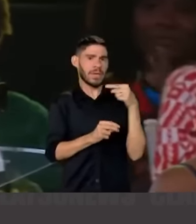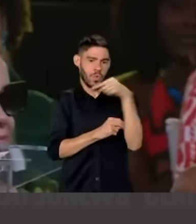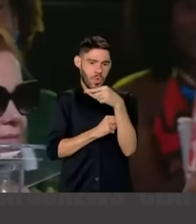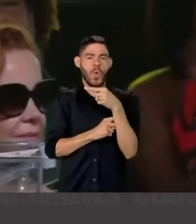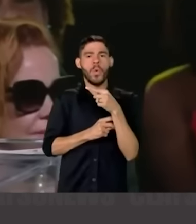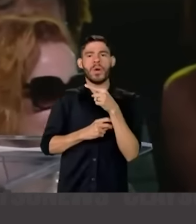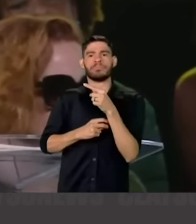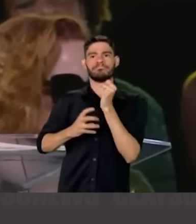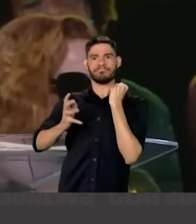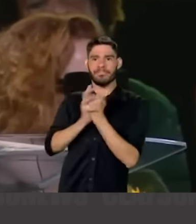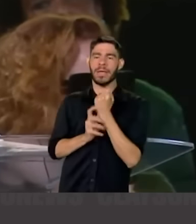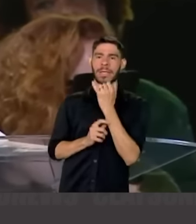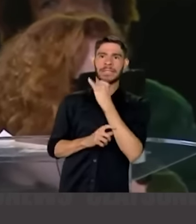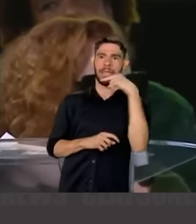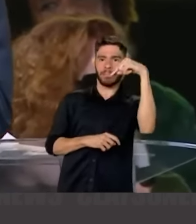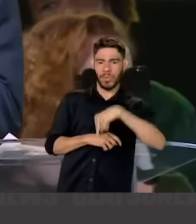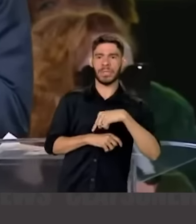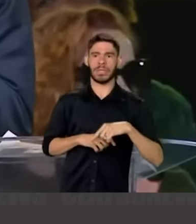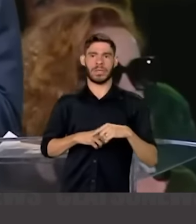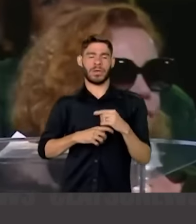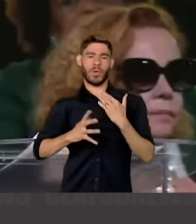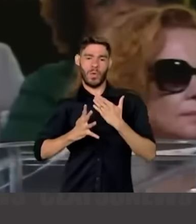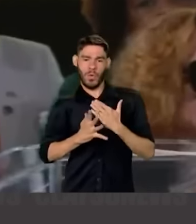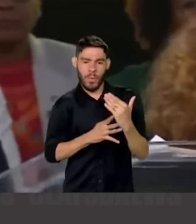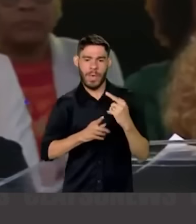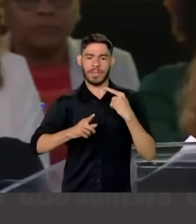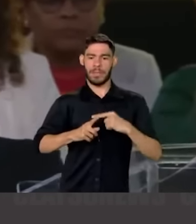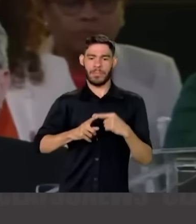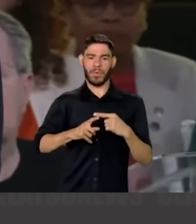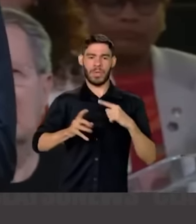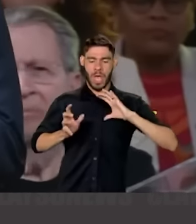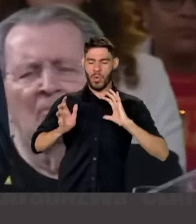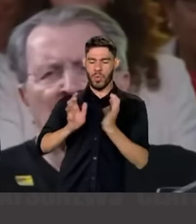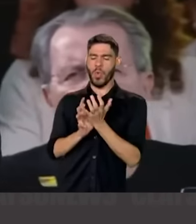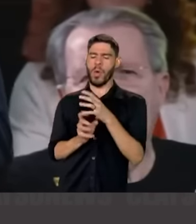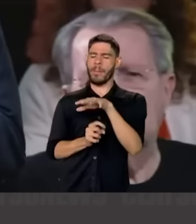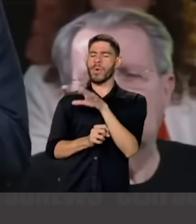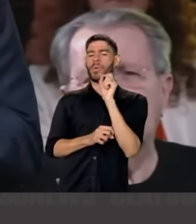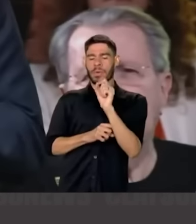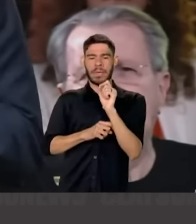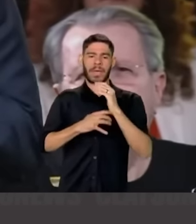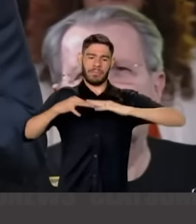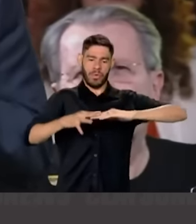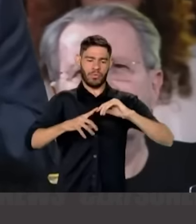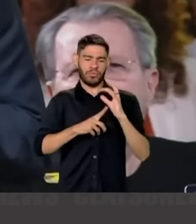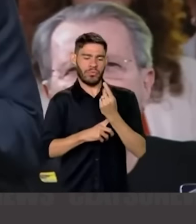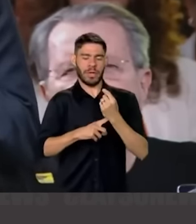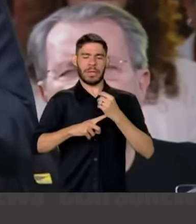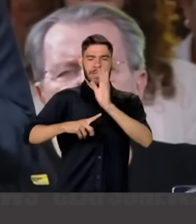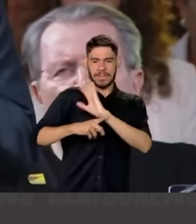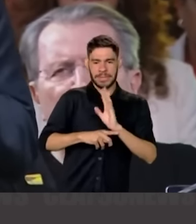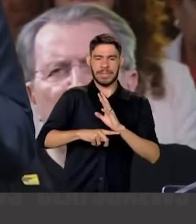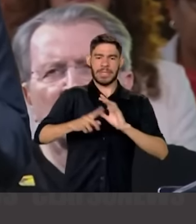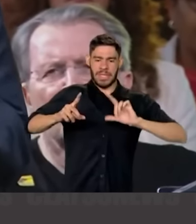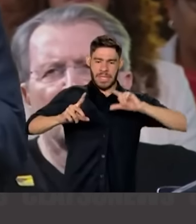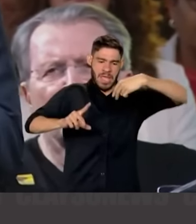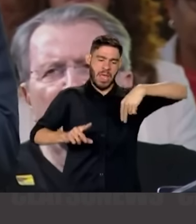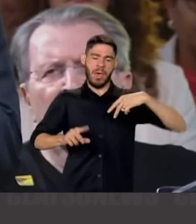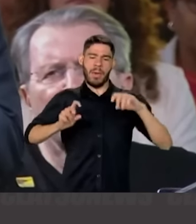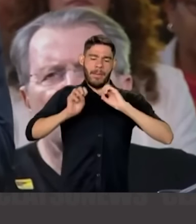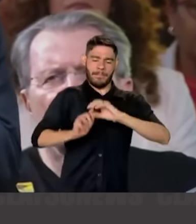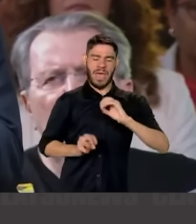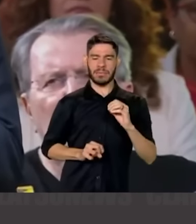esse. Ela começa com um ato como esse. Porque eu sou da turma em que artista, cinema e novela não é